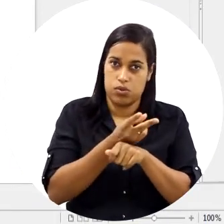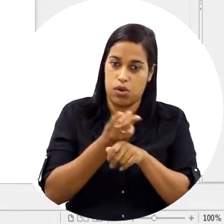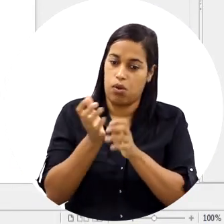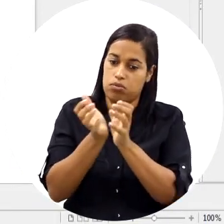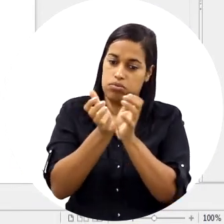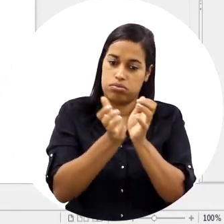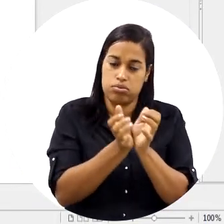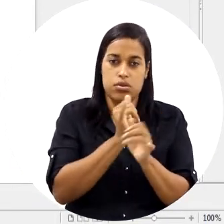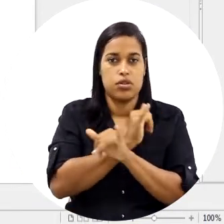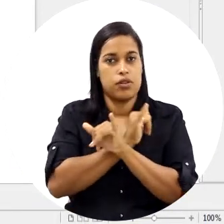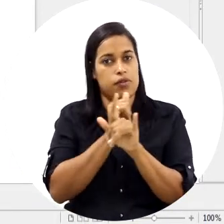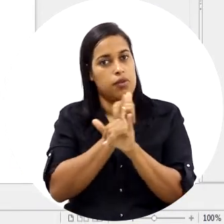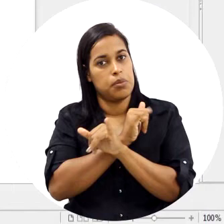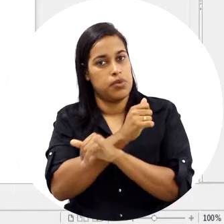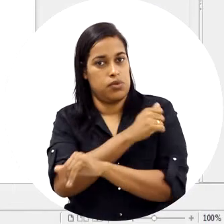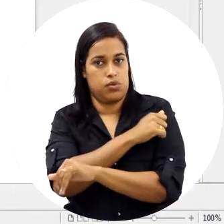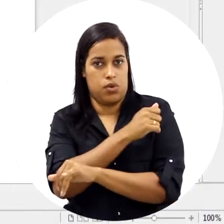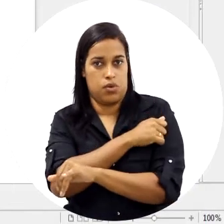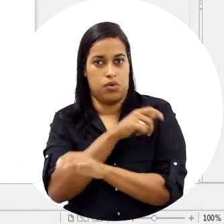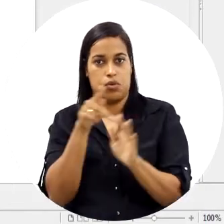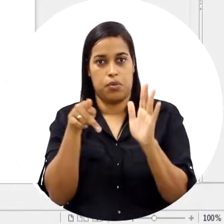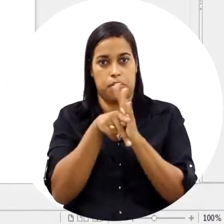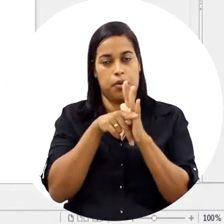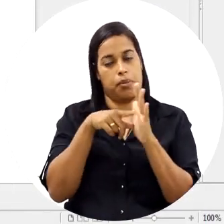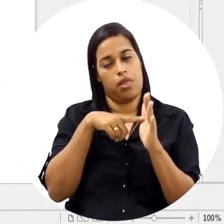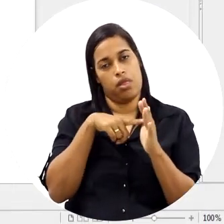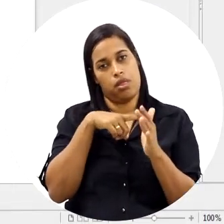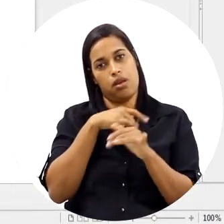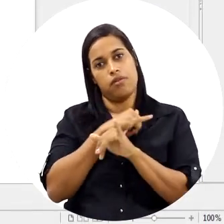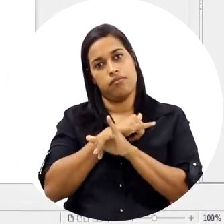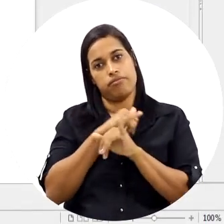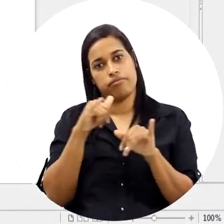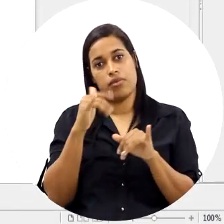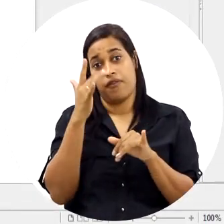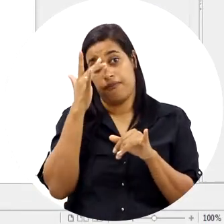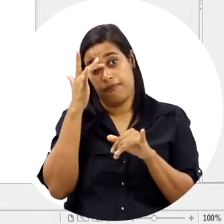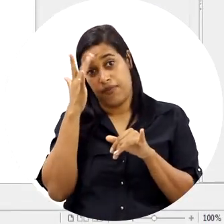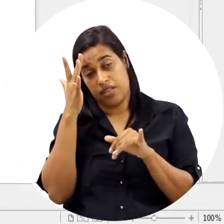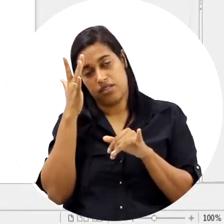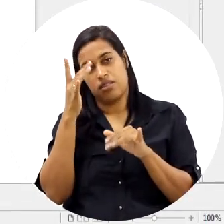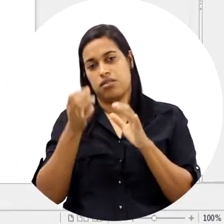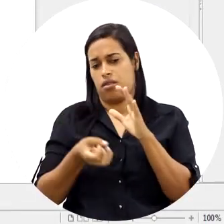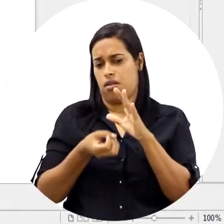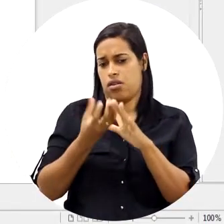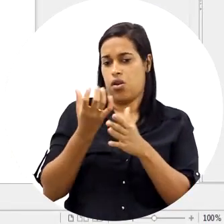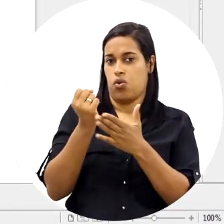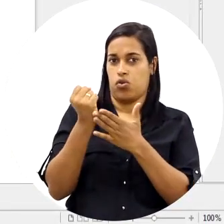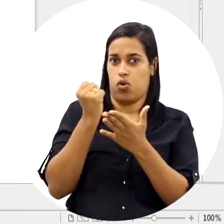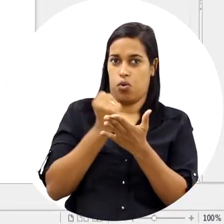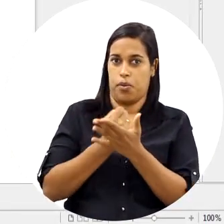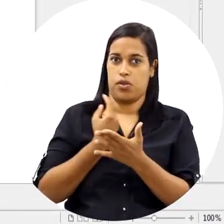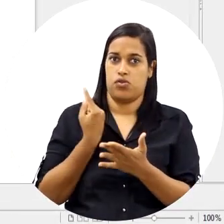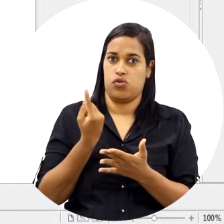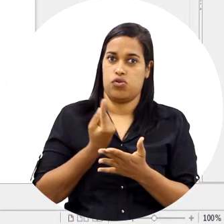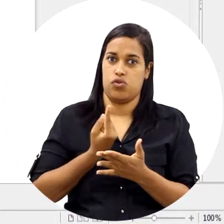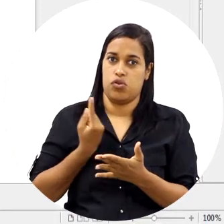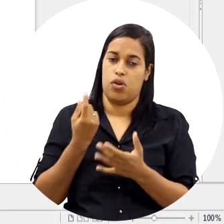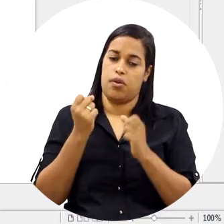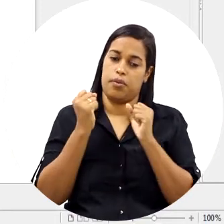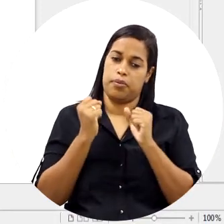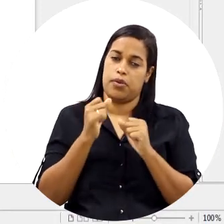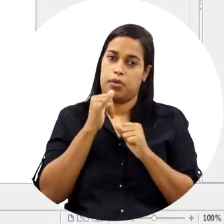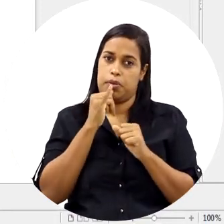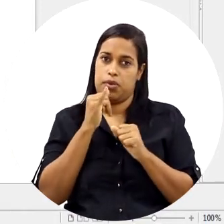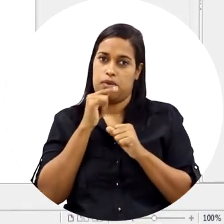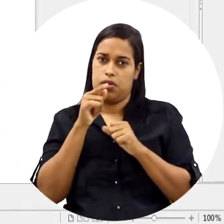de informações dos teus alunos e trazer esses dados. Então facilita, que você vai criar um documento só que vai poder você